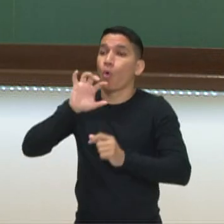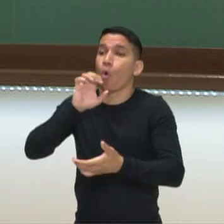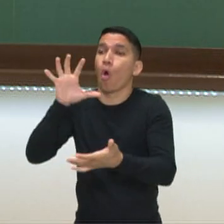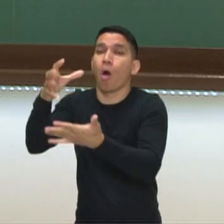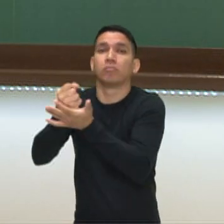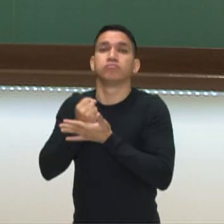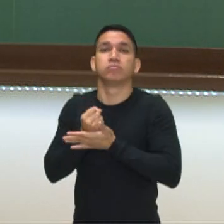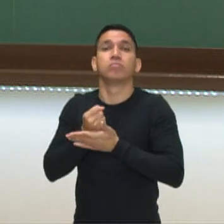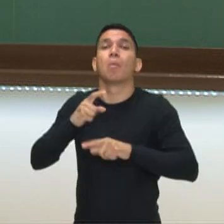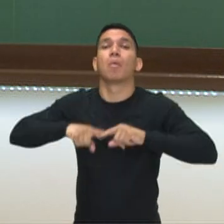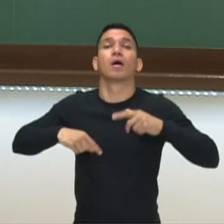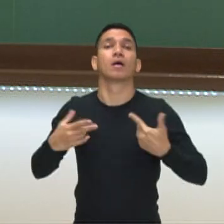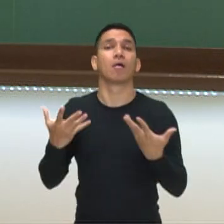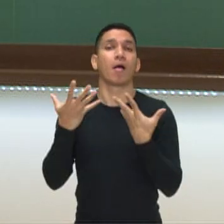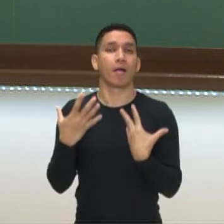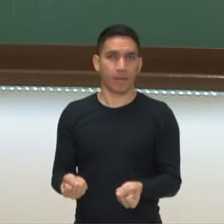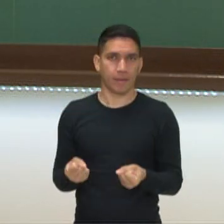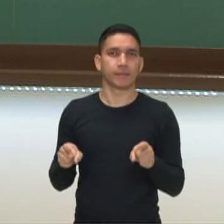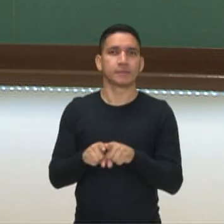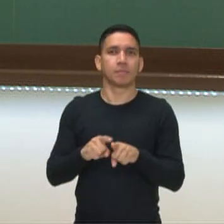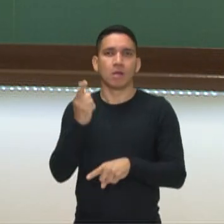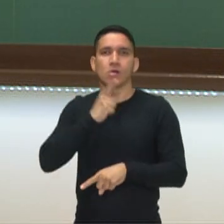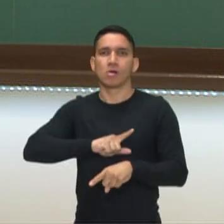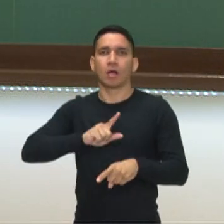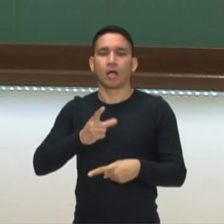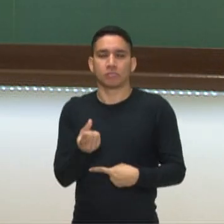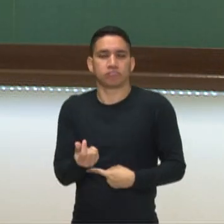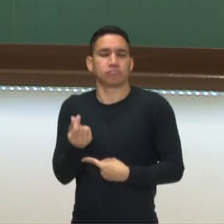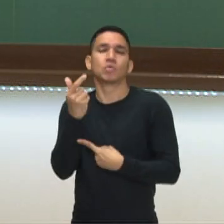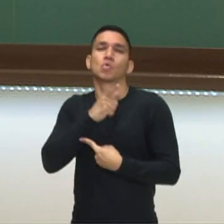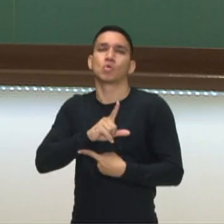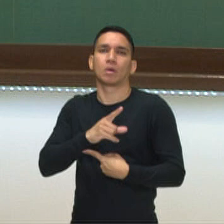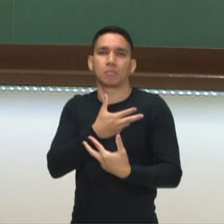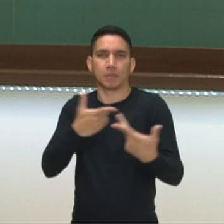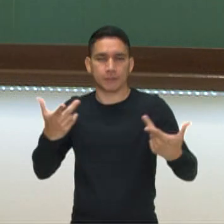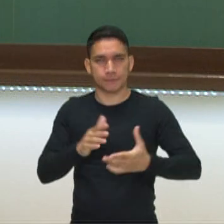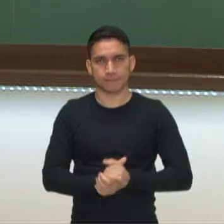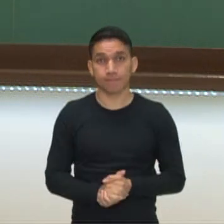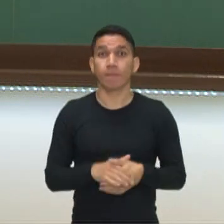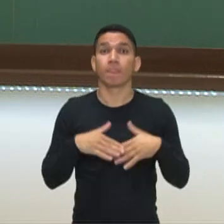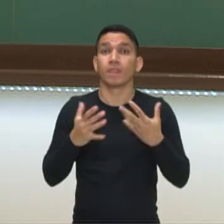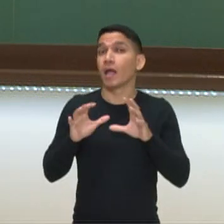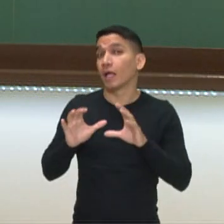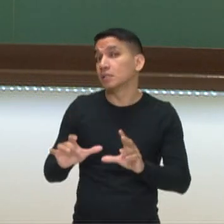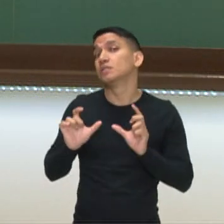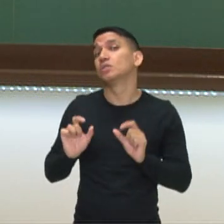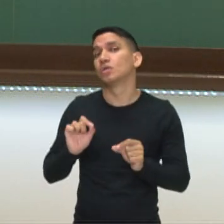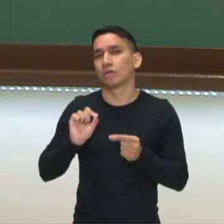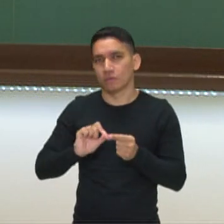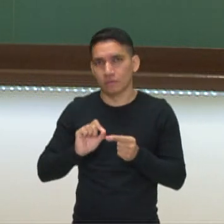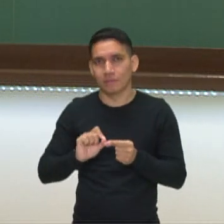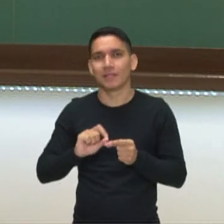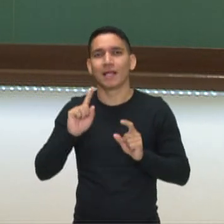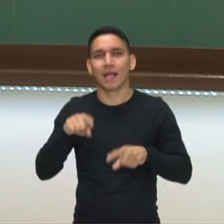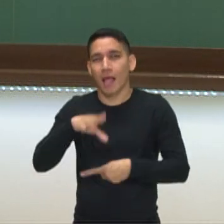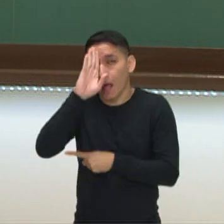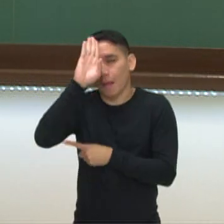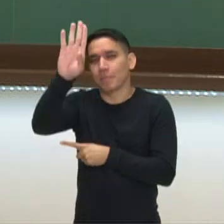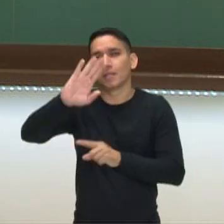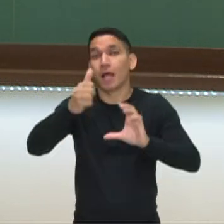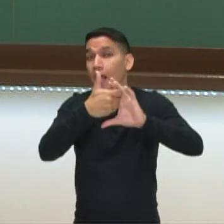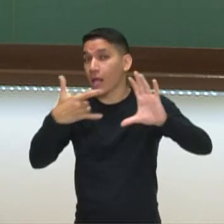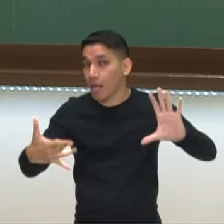ter, né? O lucro que eles poderiam alcançar com esses produtos, né? Então, dessa forma, são as